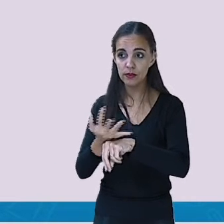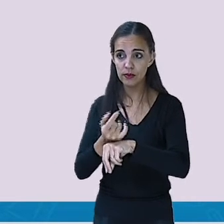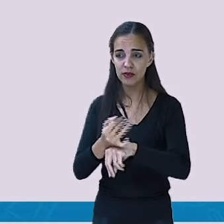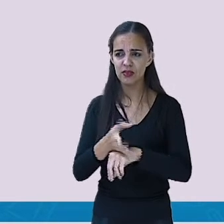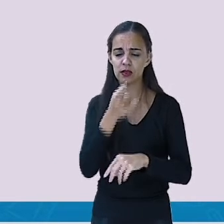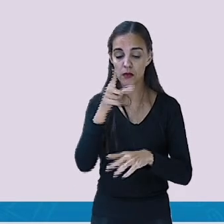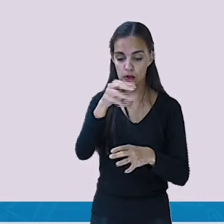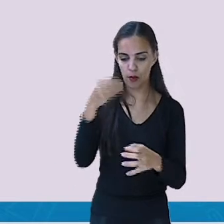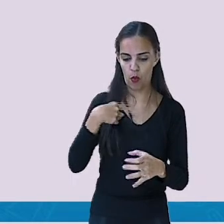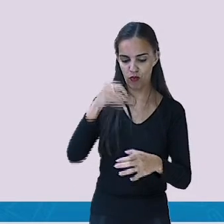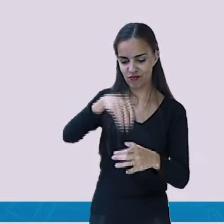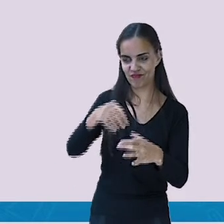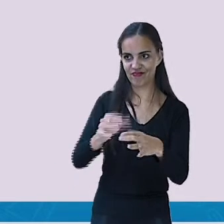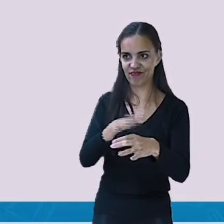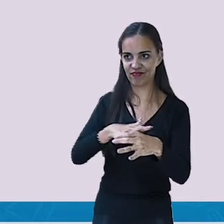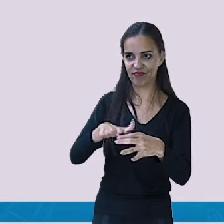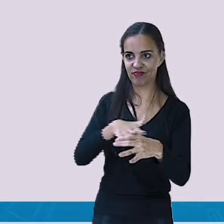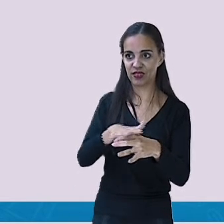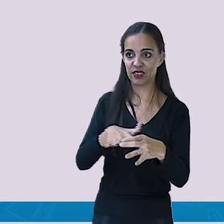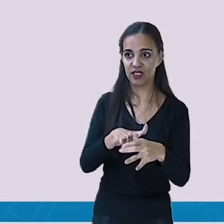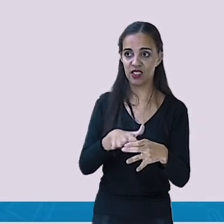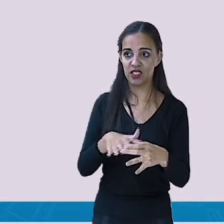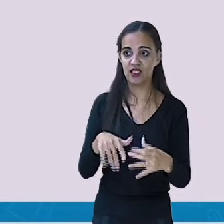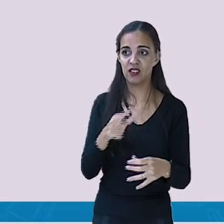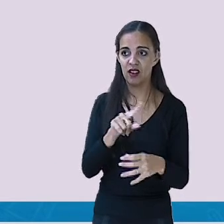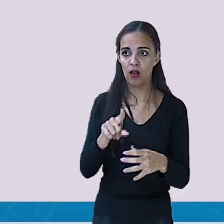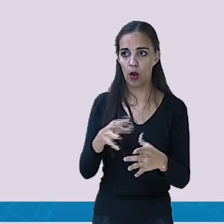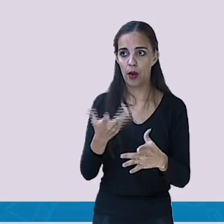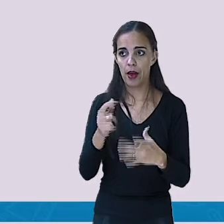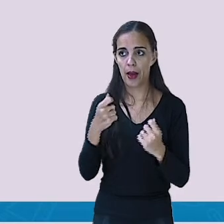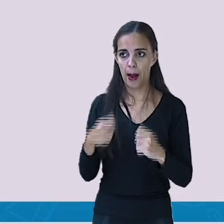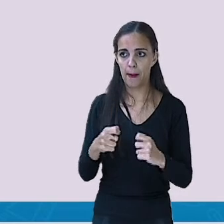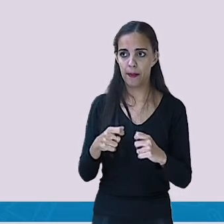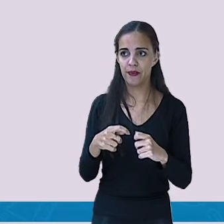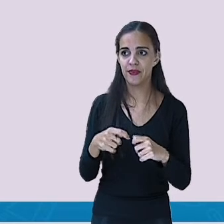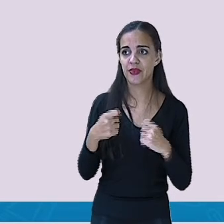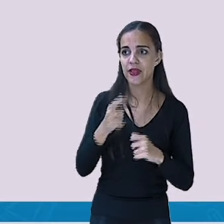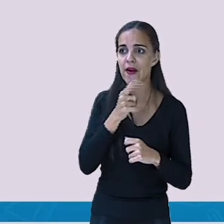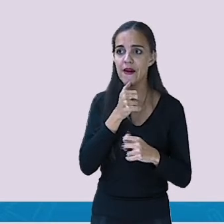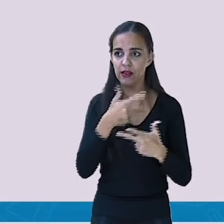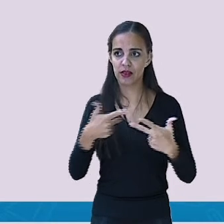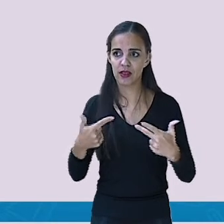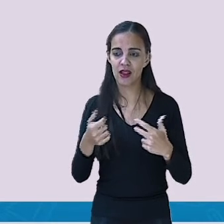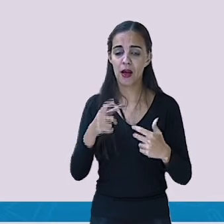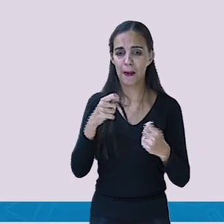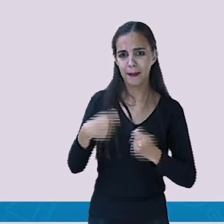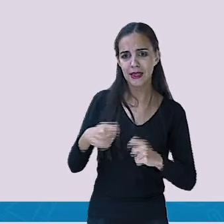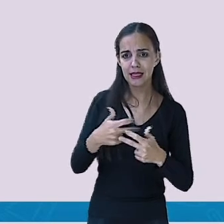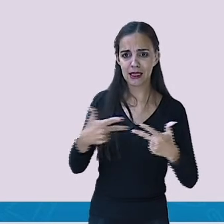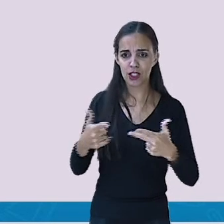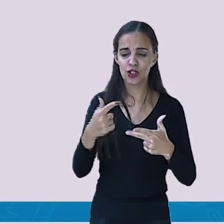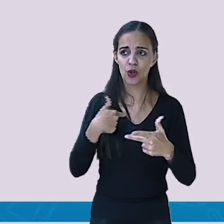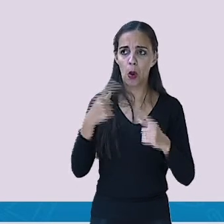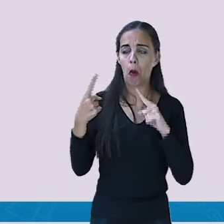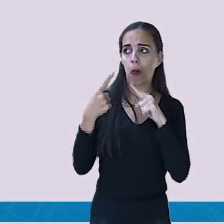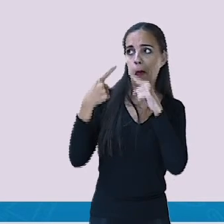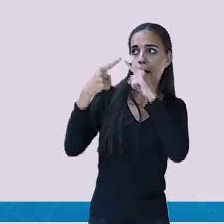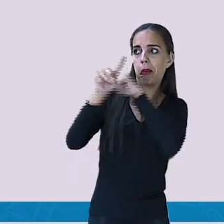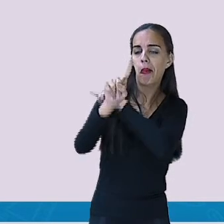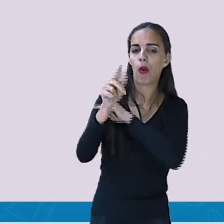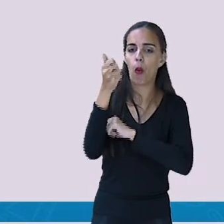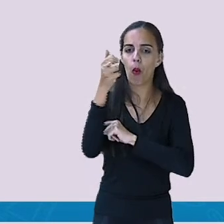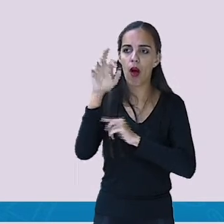eu plantei, essa substância ela pode alcançar a água, ela pode também alcançar o ar, e aí eu